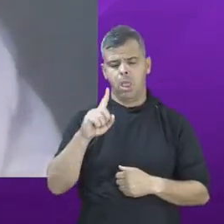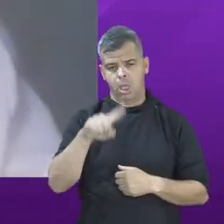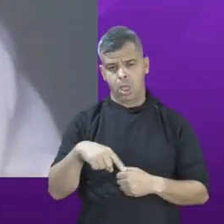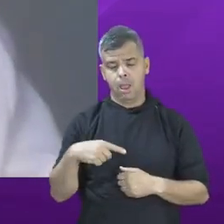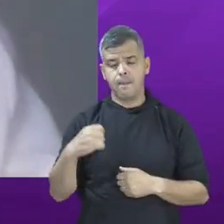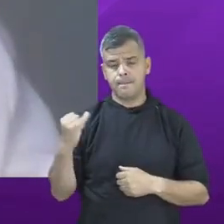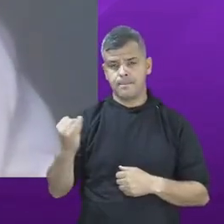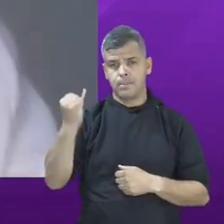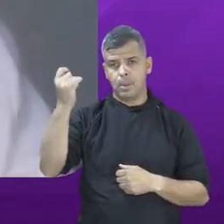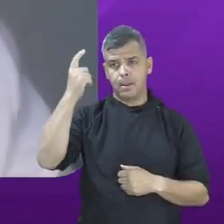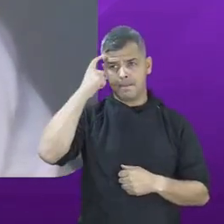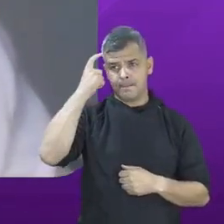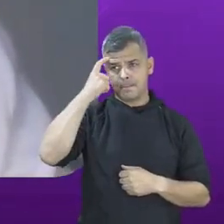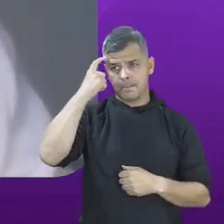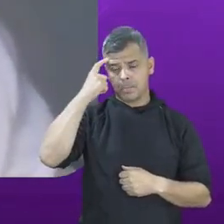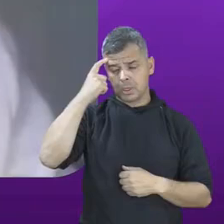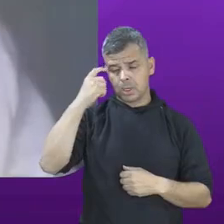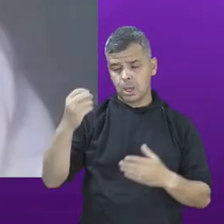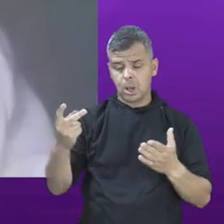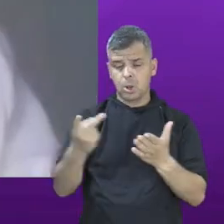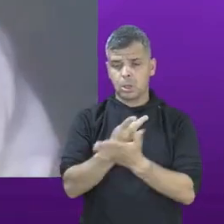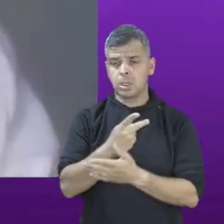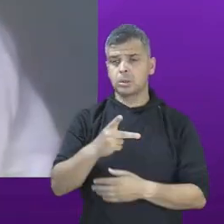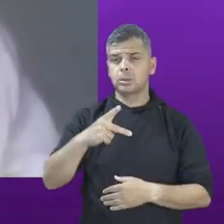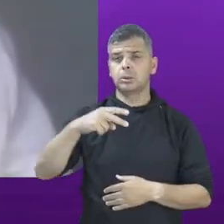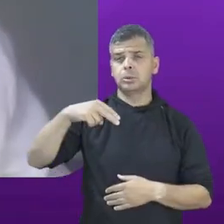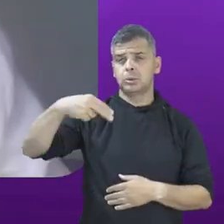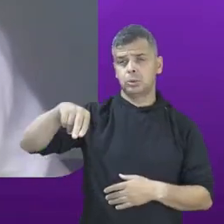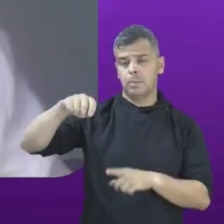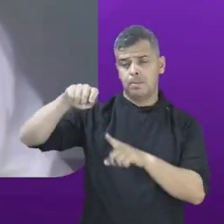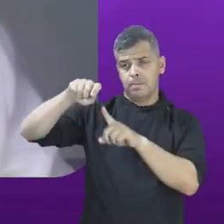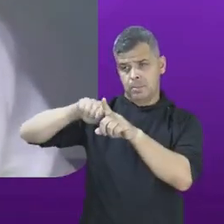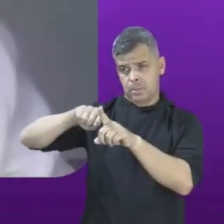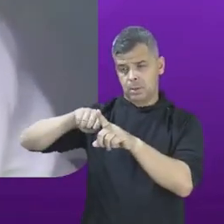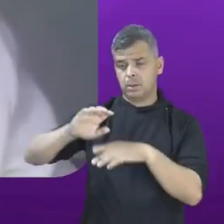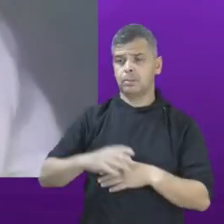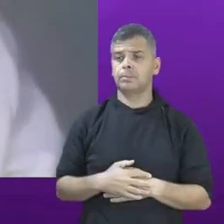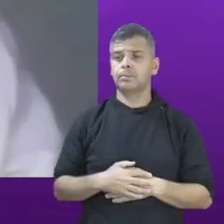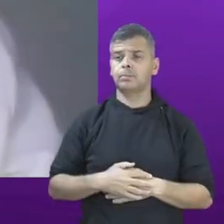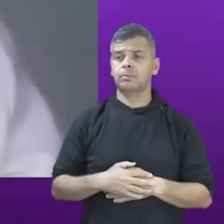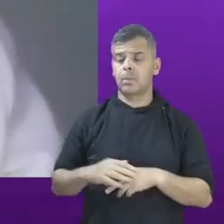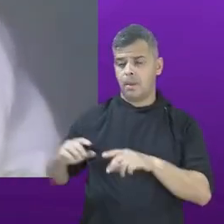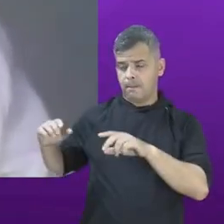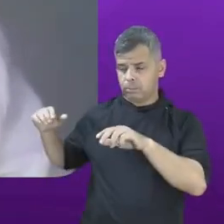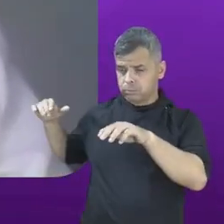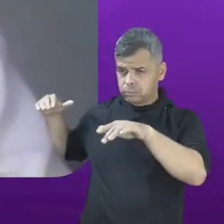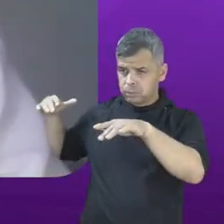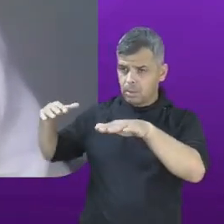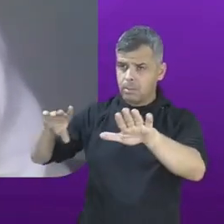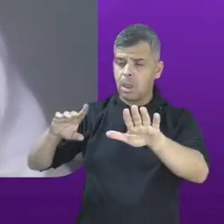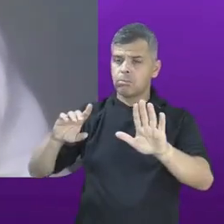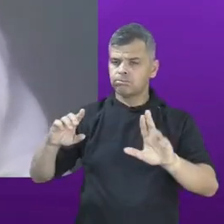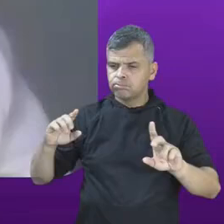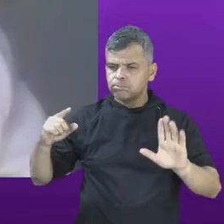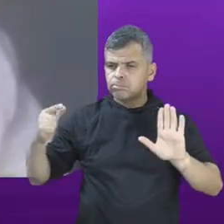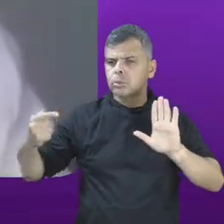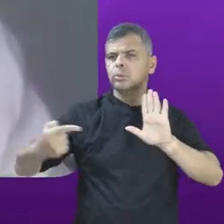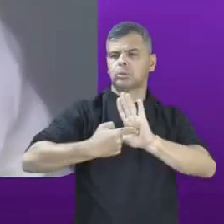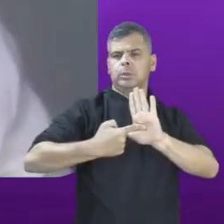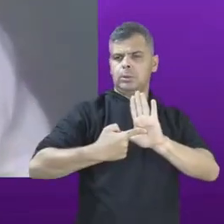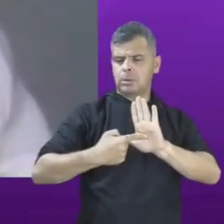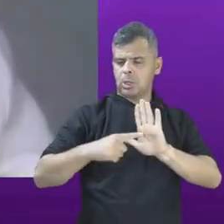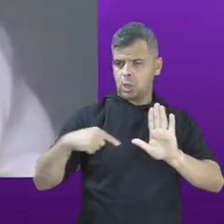essa marcha, né, que acontece em novembro, a gente fala, então, de marchar para denunciar, né? A